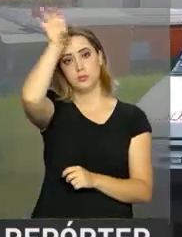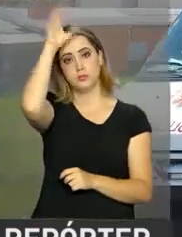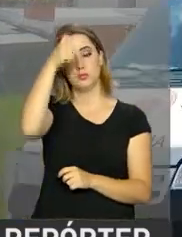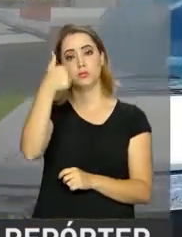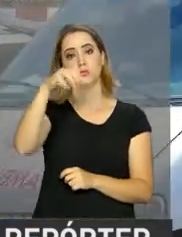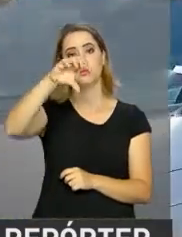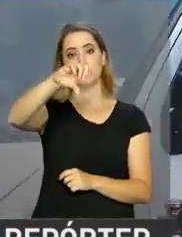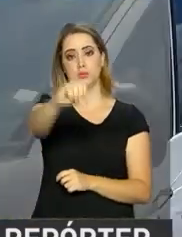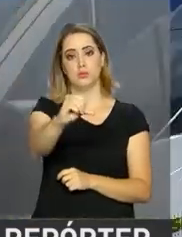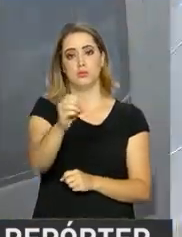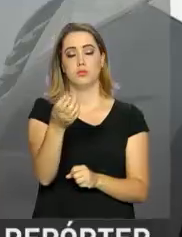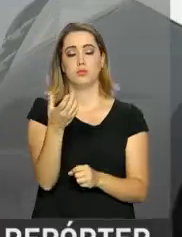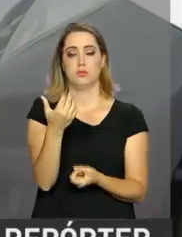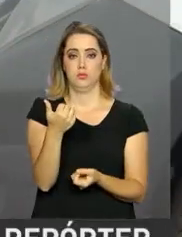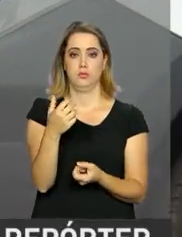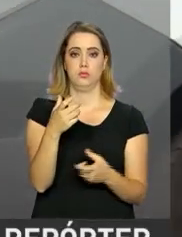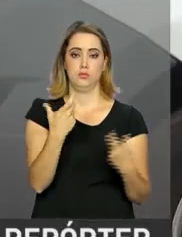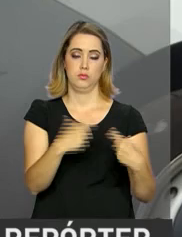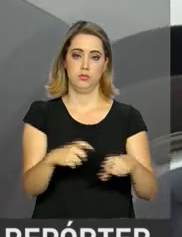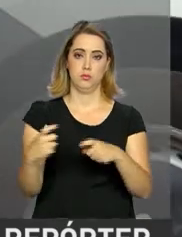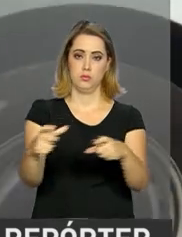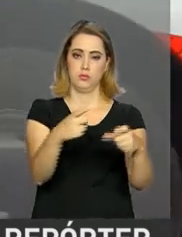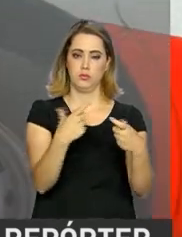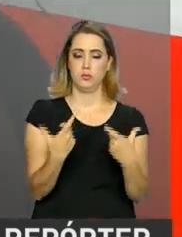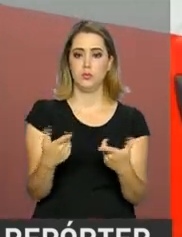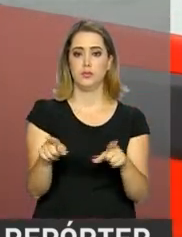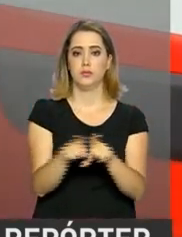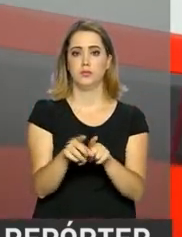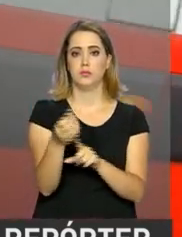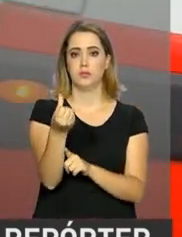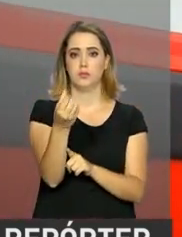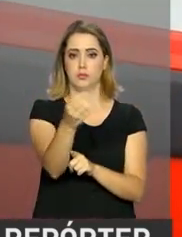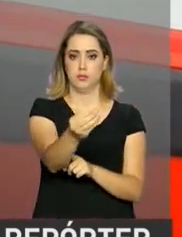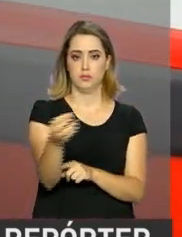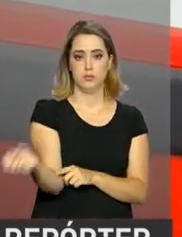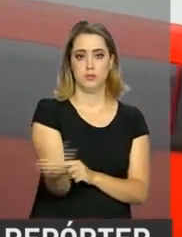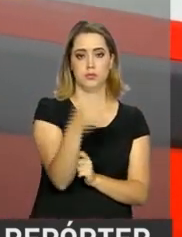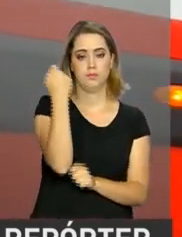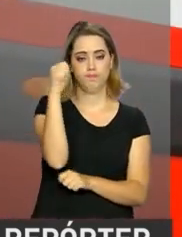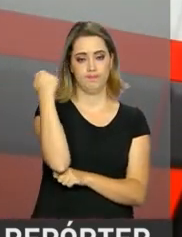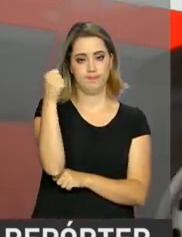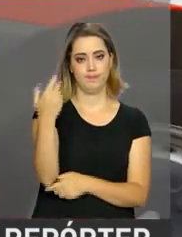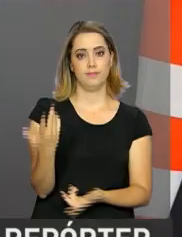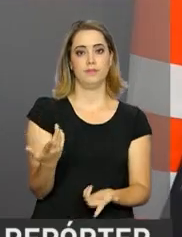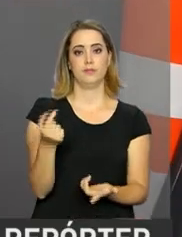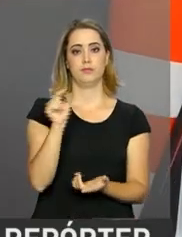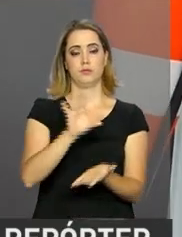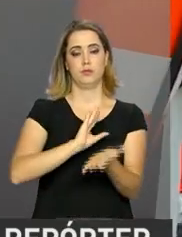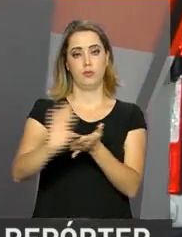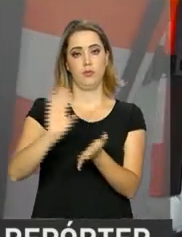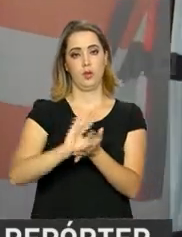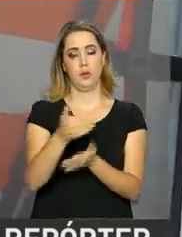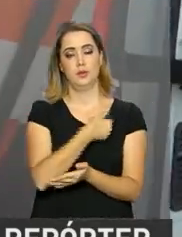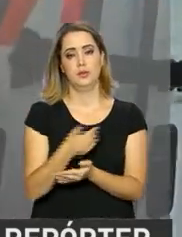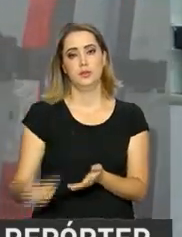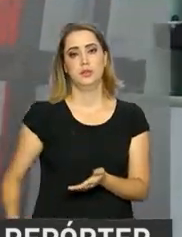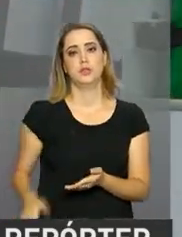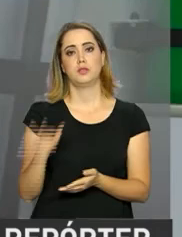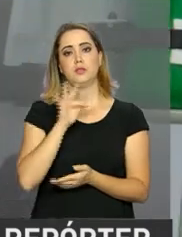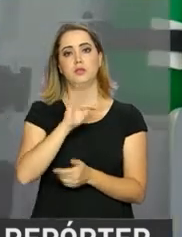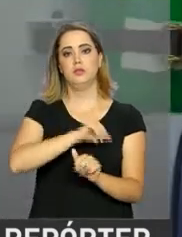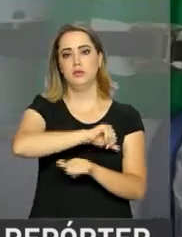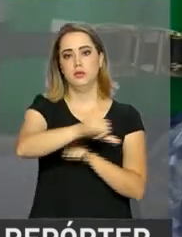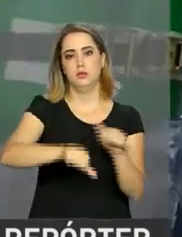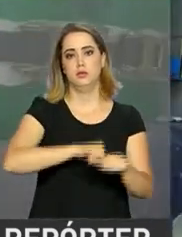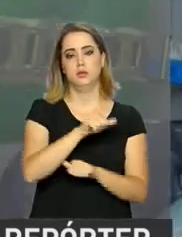estados o presidente aproveitou entregou 60 ambulâncias novas para os gaúchos o investimento do governo federal para renovação da frota